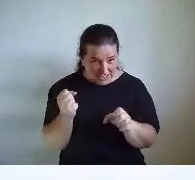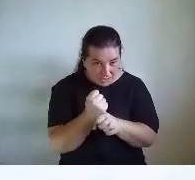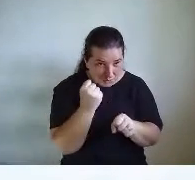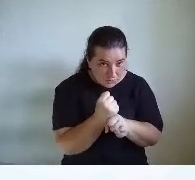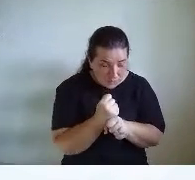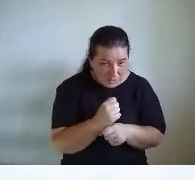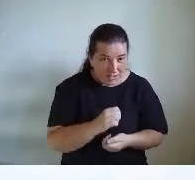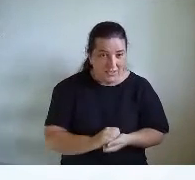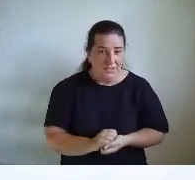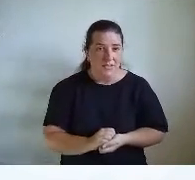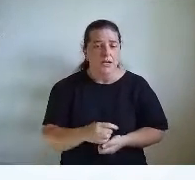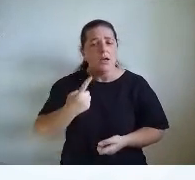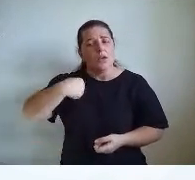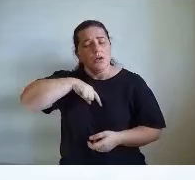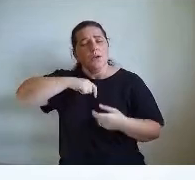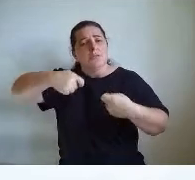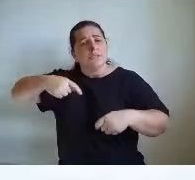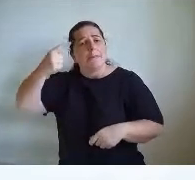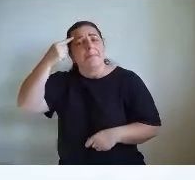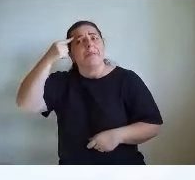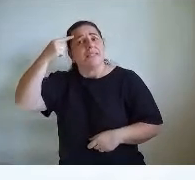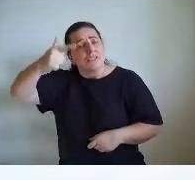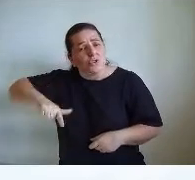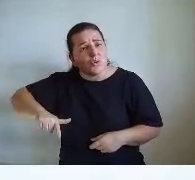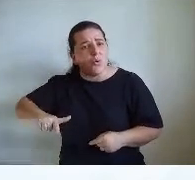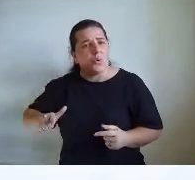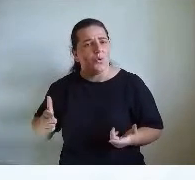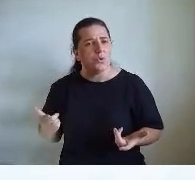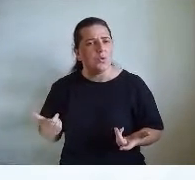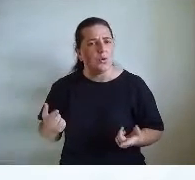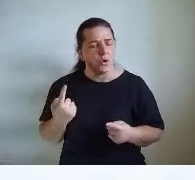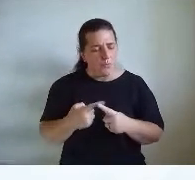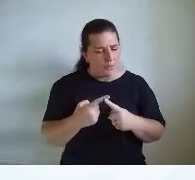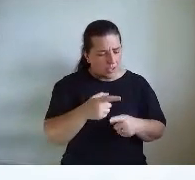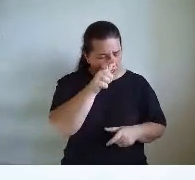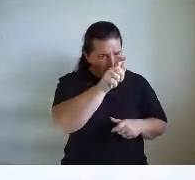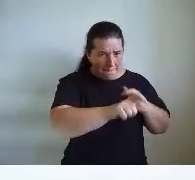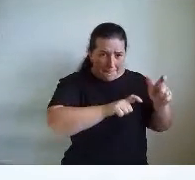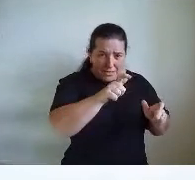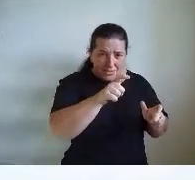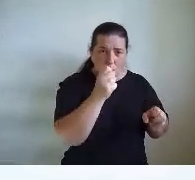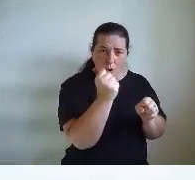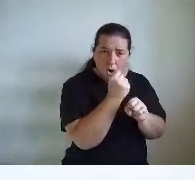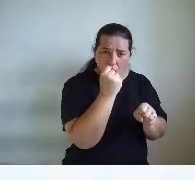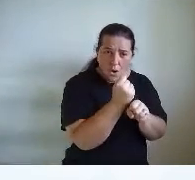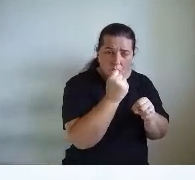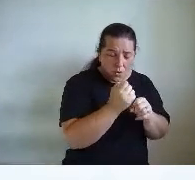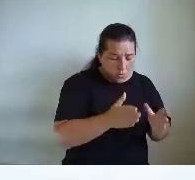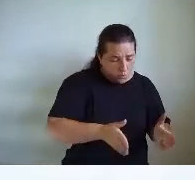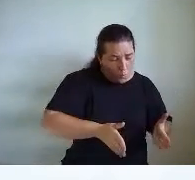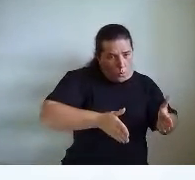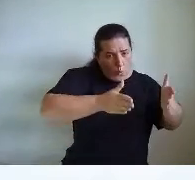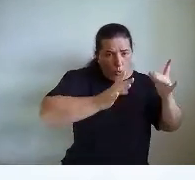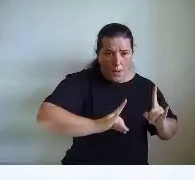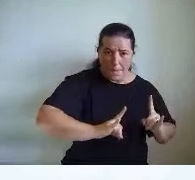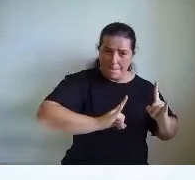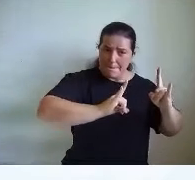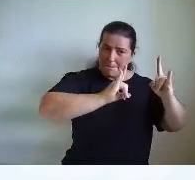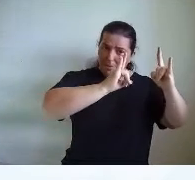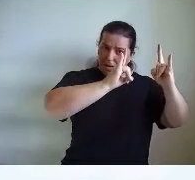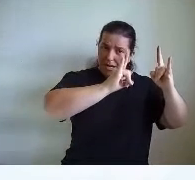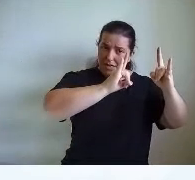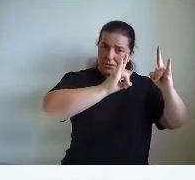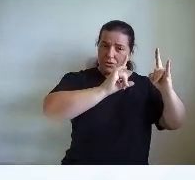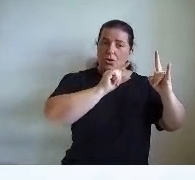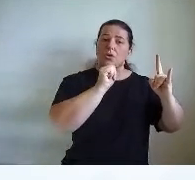isso? Quem trabalha na construção civil, né? Quem está construindo um prédio, quem está construindo imóveis, normalmente faz uso